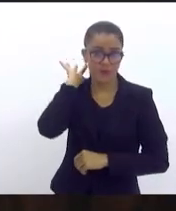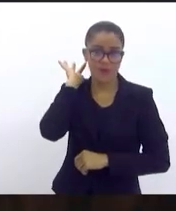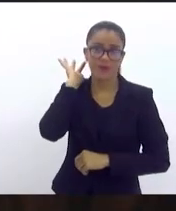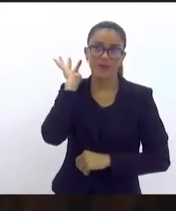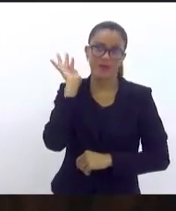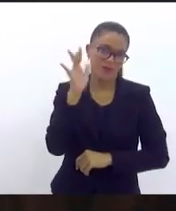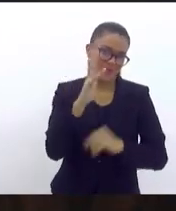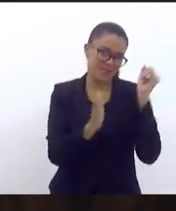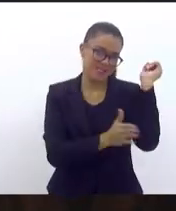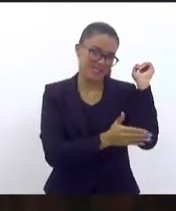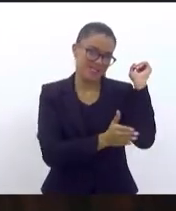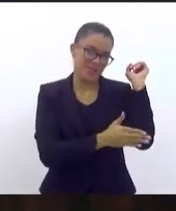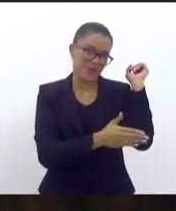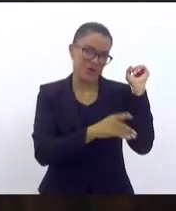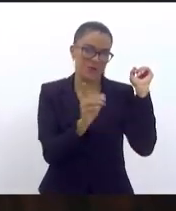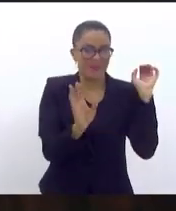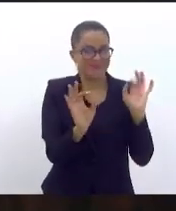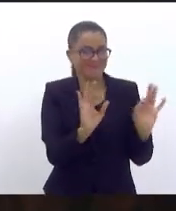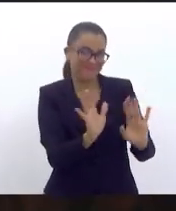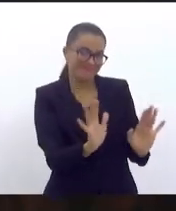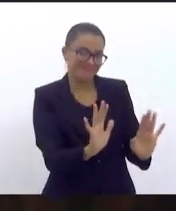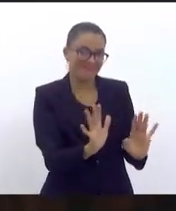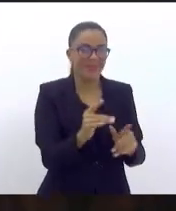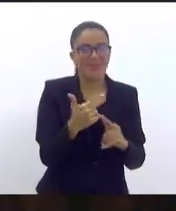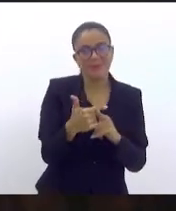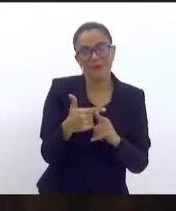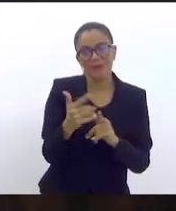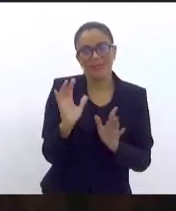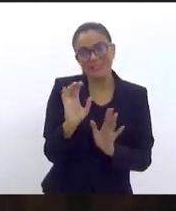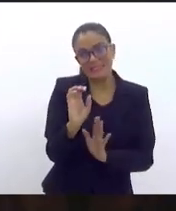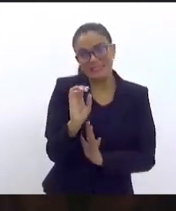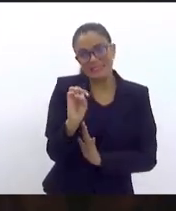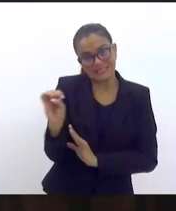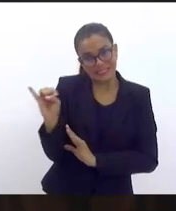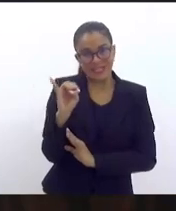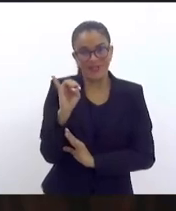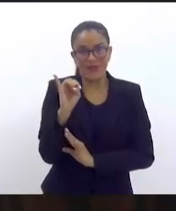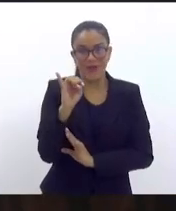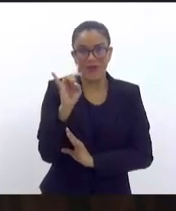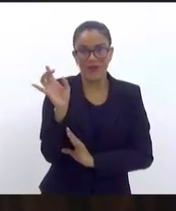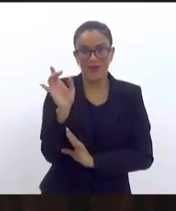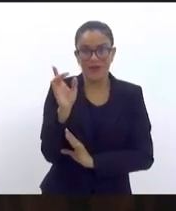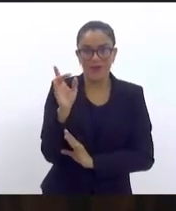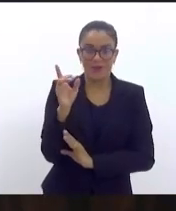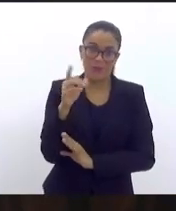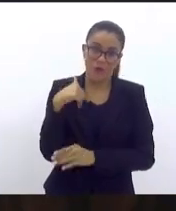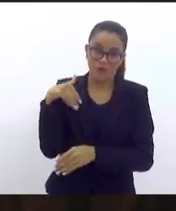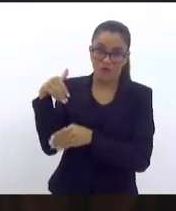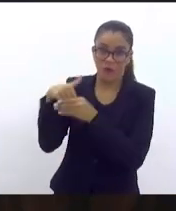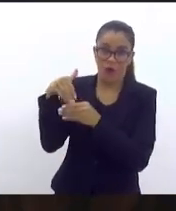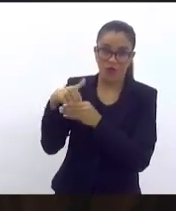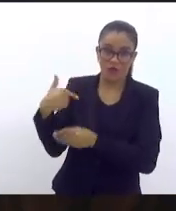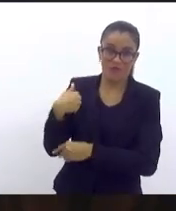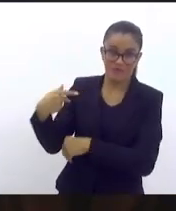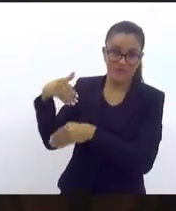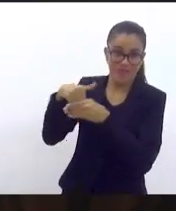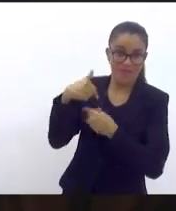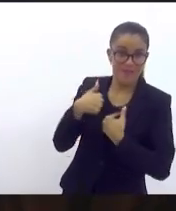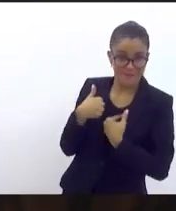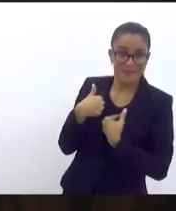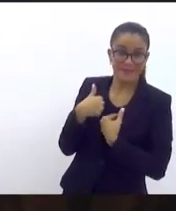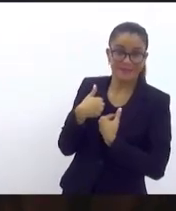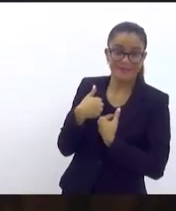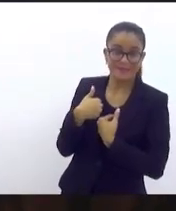quero que você fica com ciúme já que meu voto aqui caso aconteça é do é do meu voto já vem dele eu sei que o